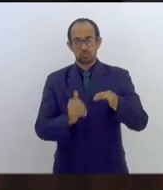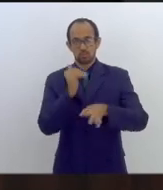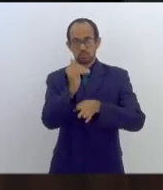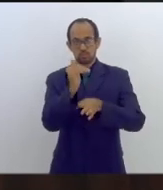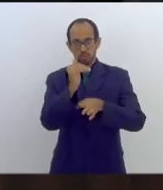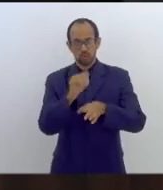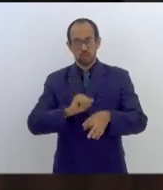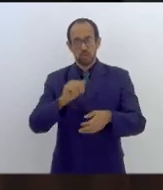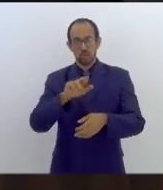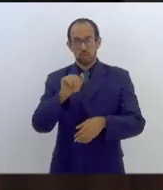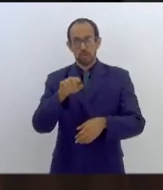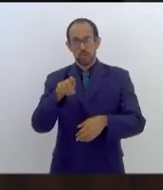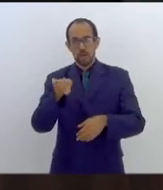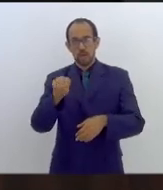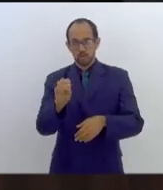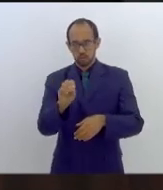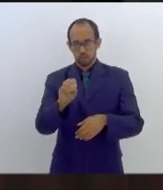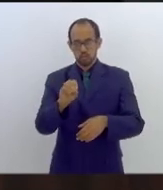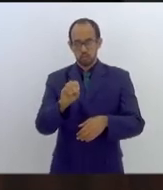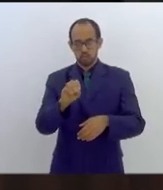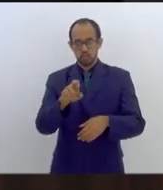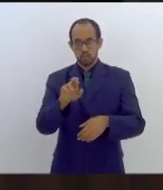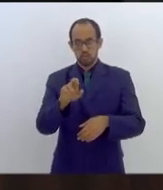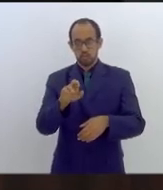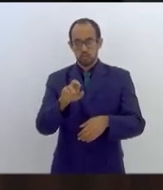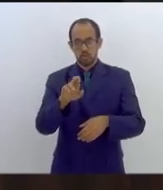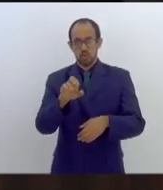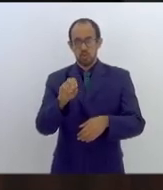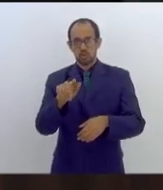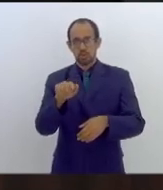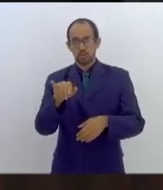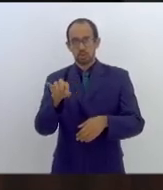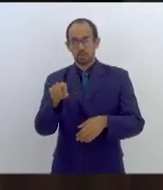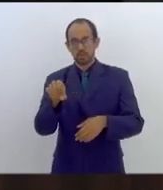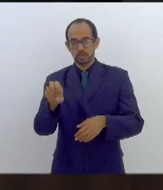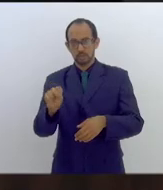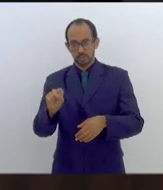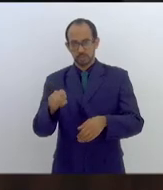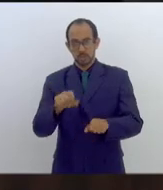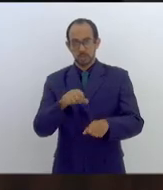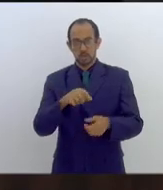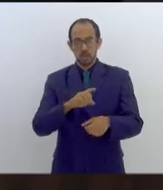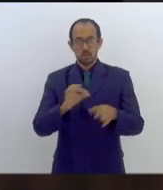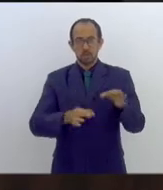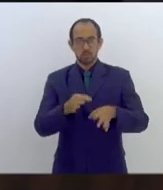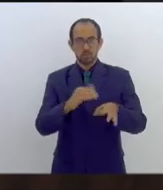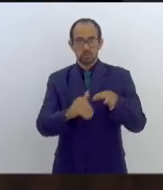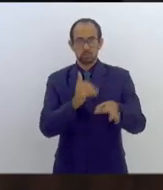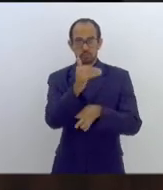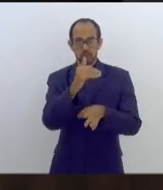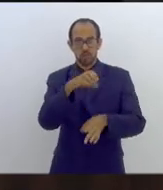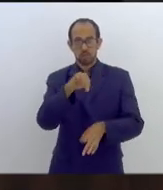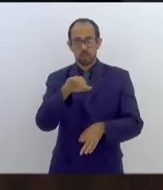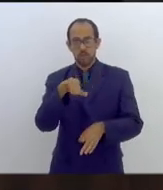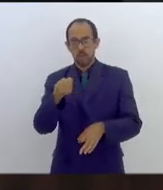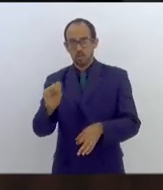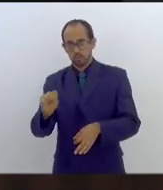cado Rodrigues Cardoso saudar o desembargador Marcos Henrique Pinto Basílio